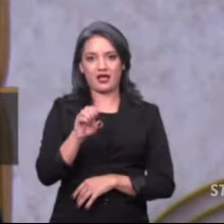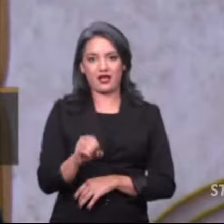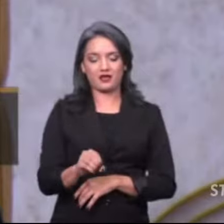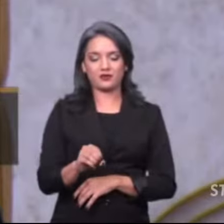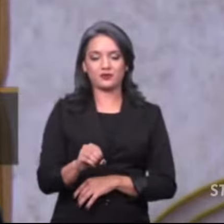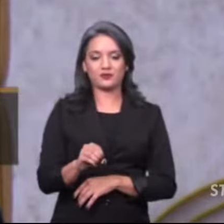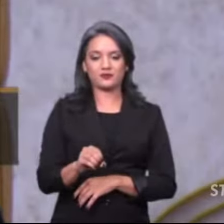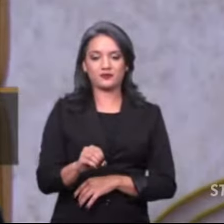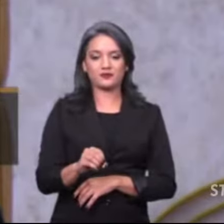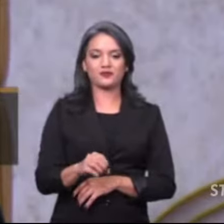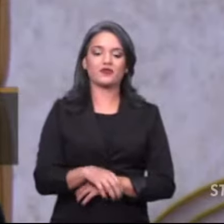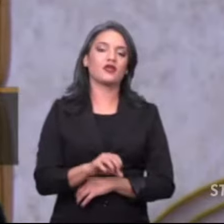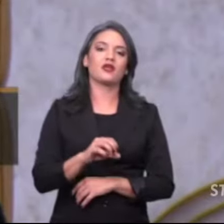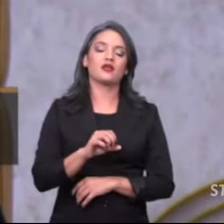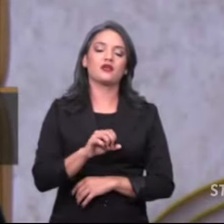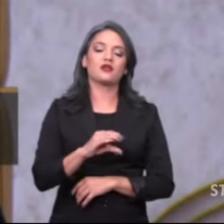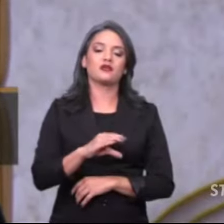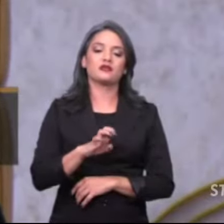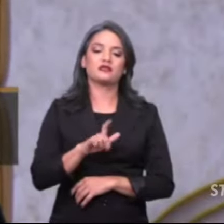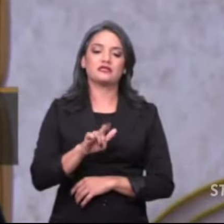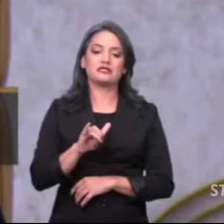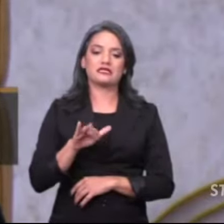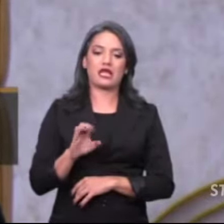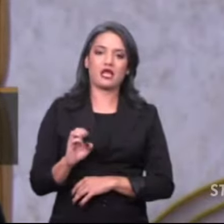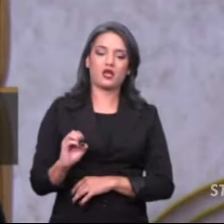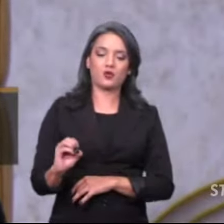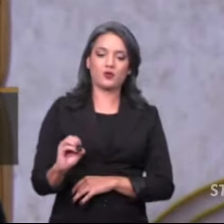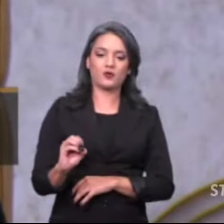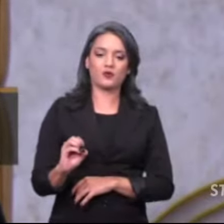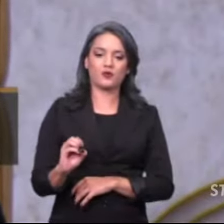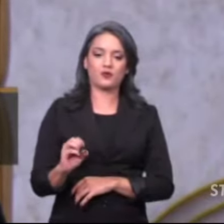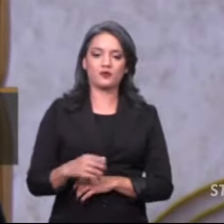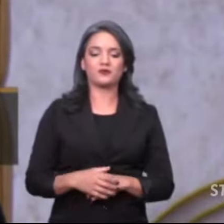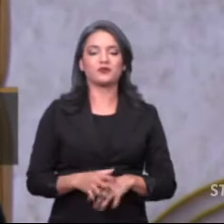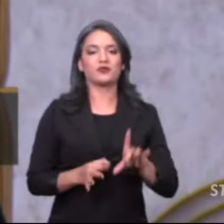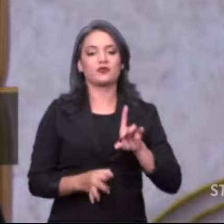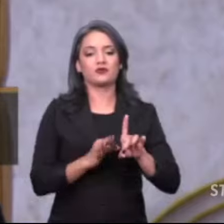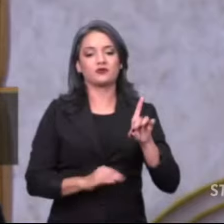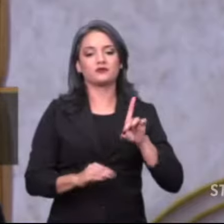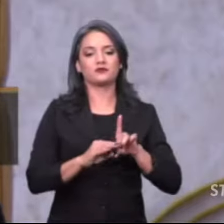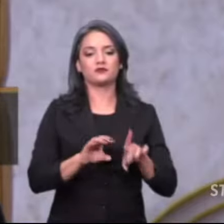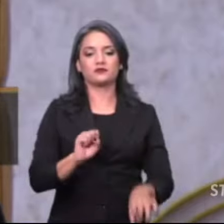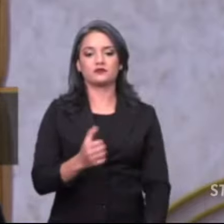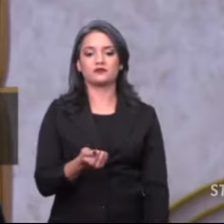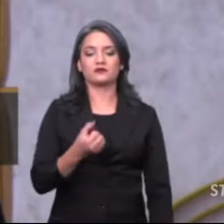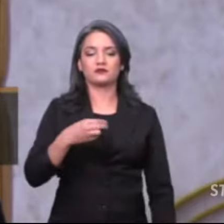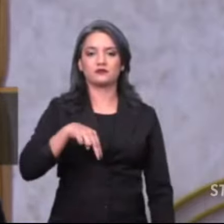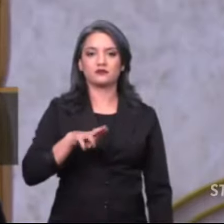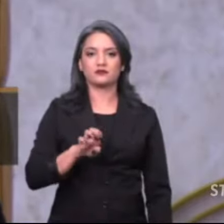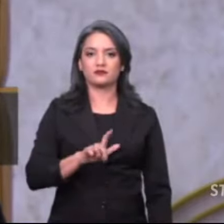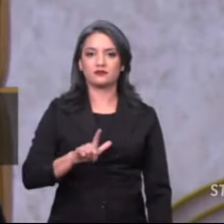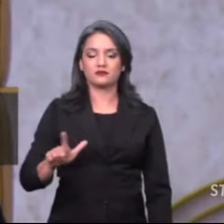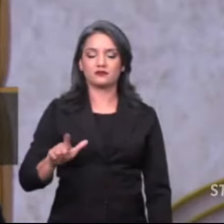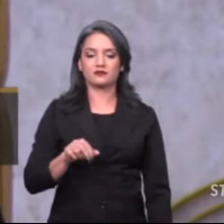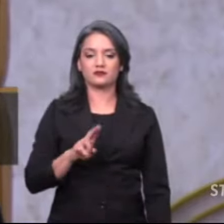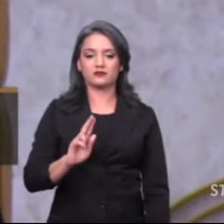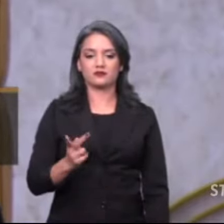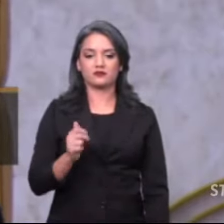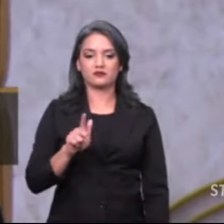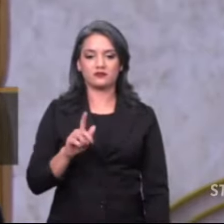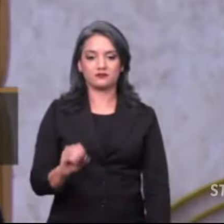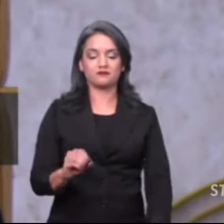Martins Costa, doutor Célio Horst Waldraff e desembargador Samuel Hugo Lima,